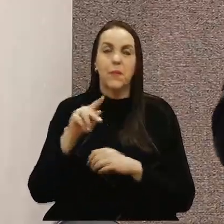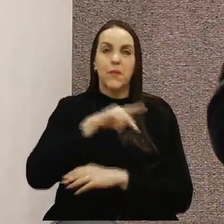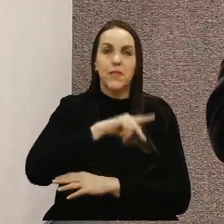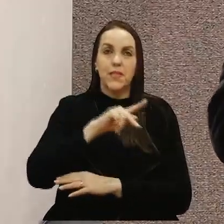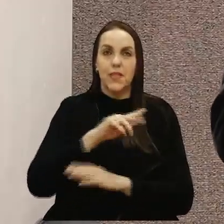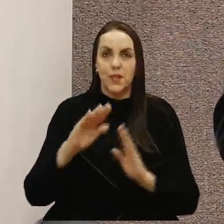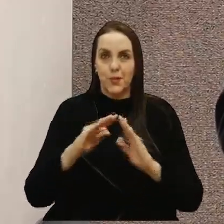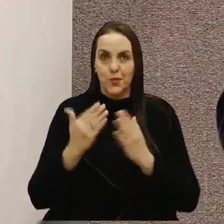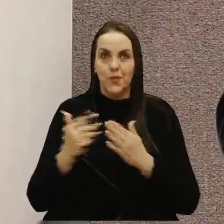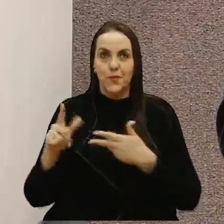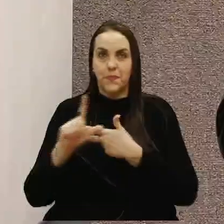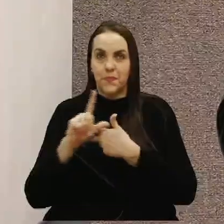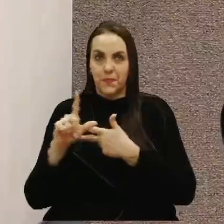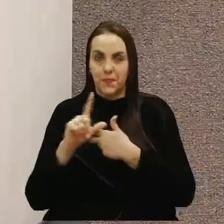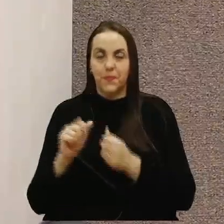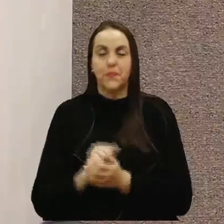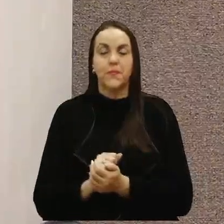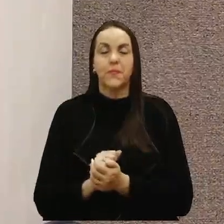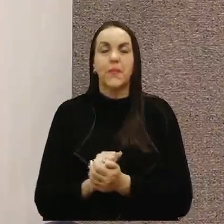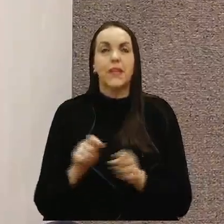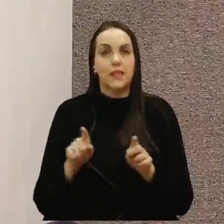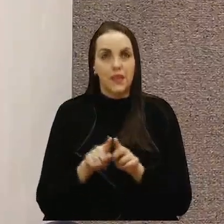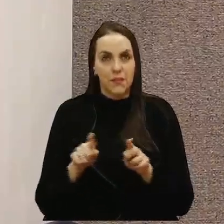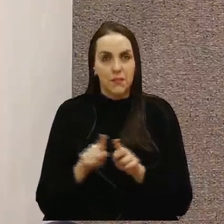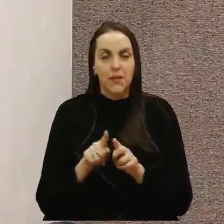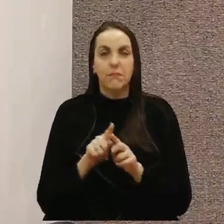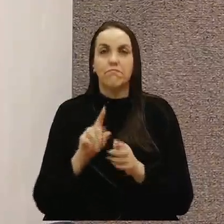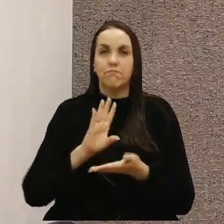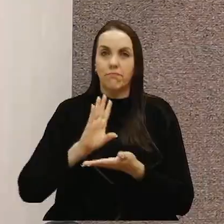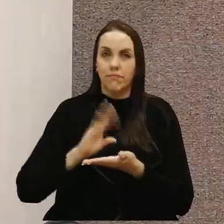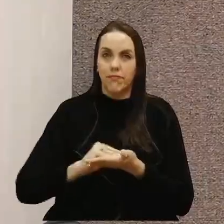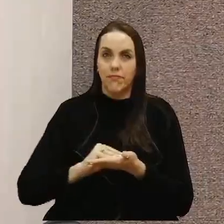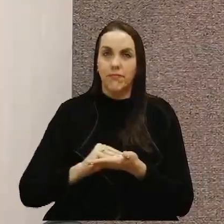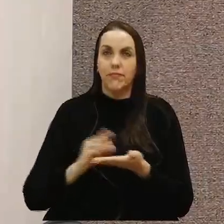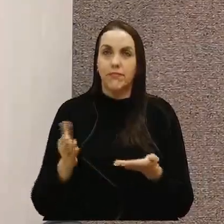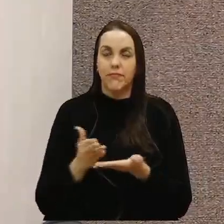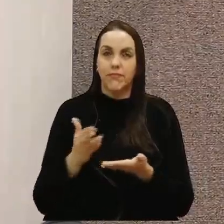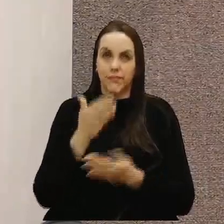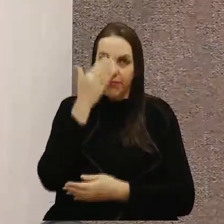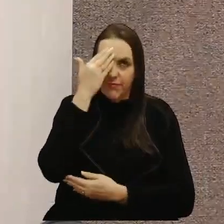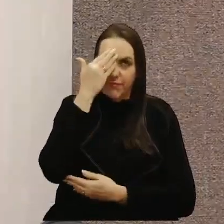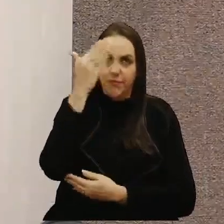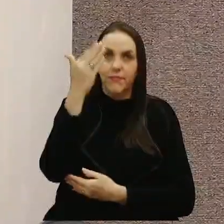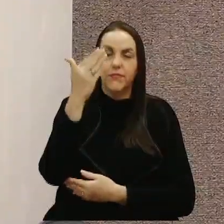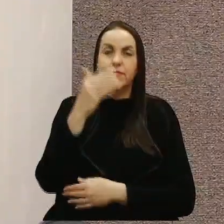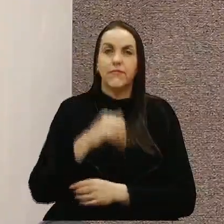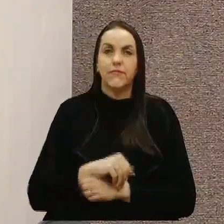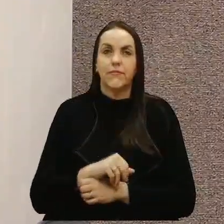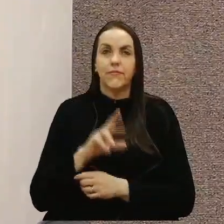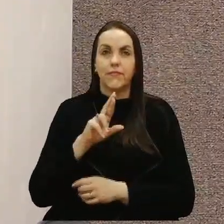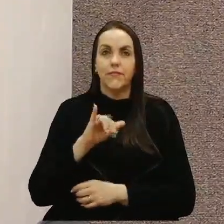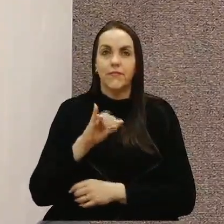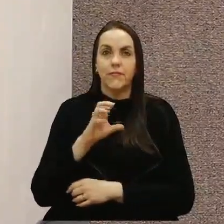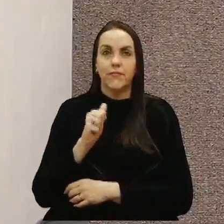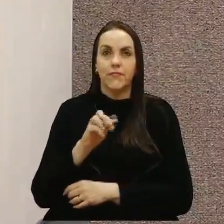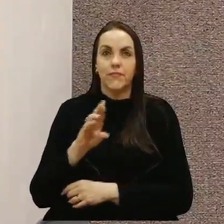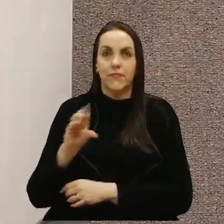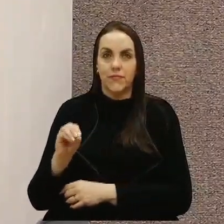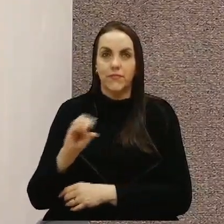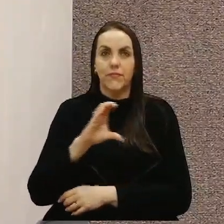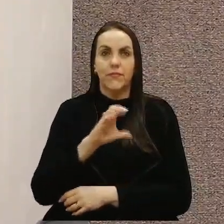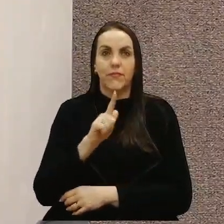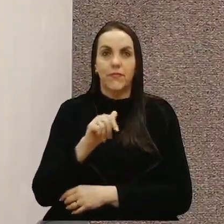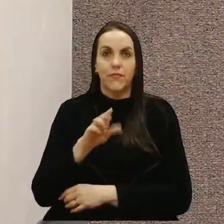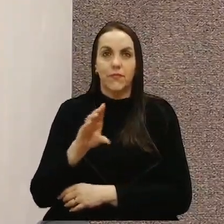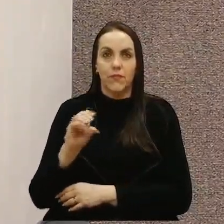mesmo sentido, presidente, aproveitar e também deixar registrado aqui o nosso agradecimento ao Ricardo e ao Cláudio, aqui do Armazém do Gringo, né?